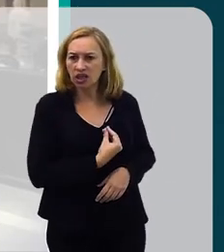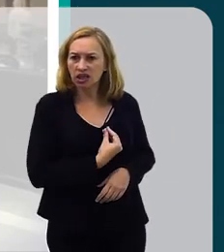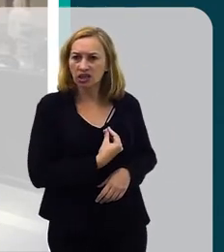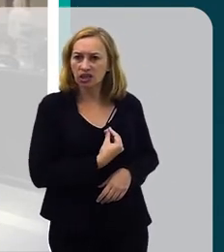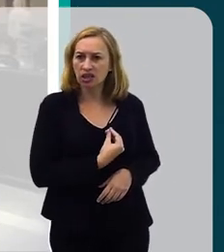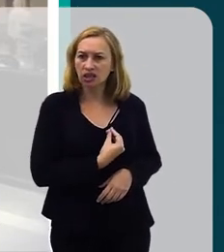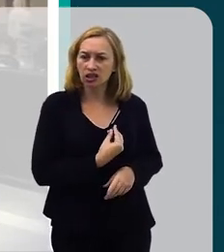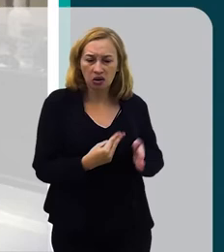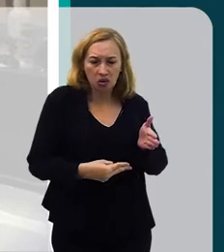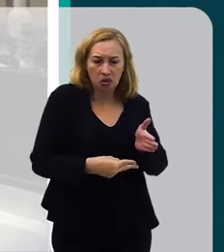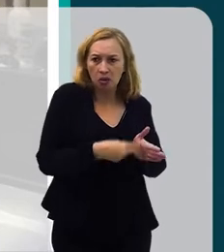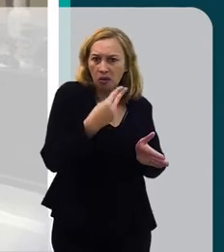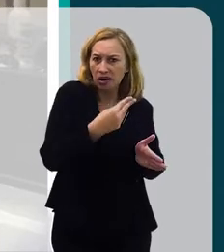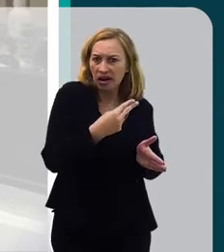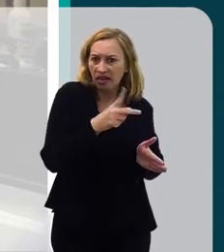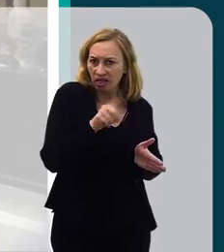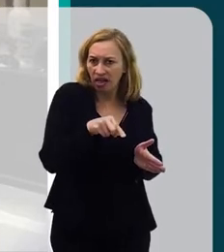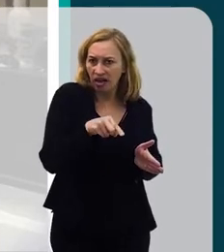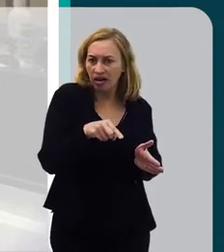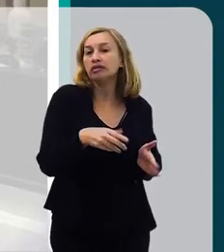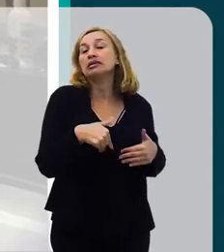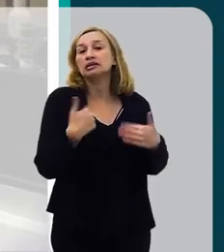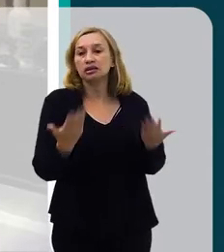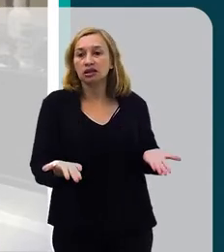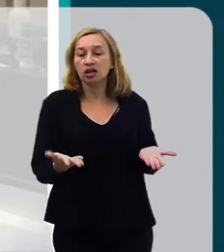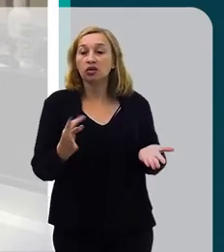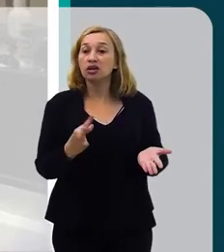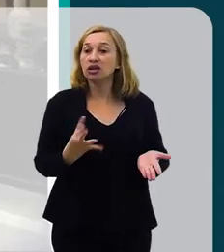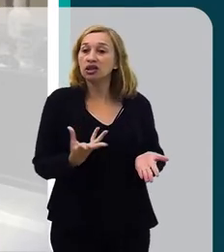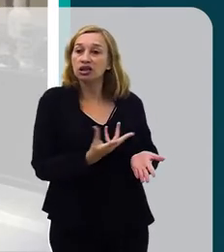pessoa é trans se operar,